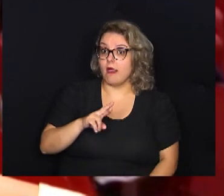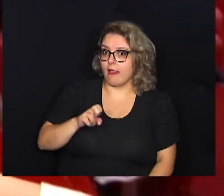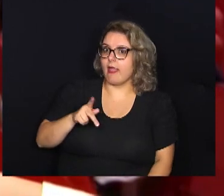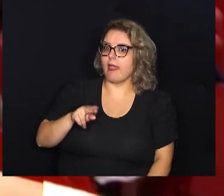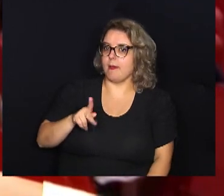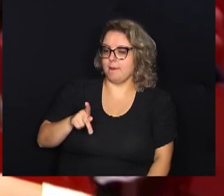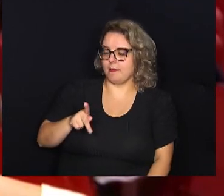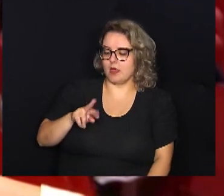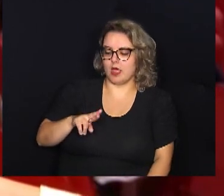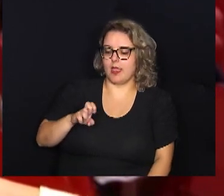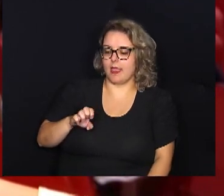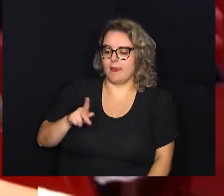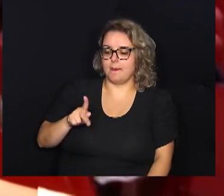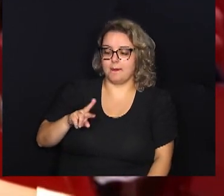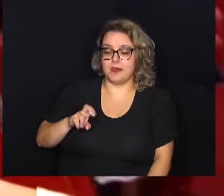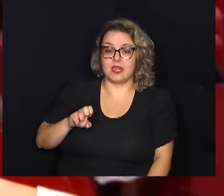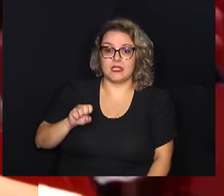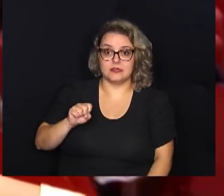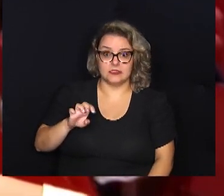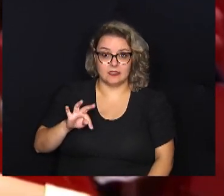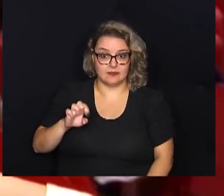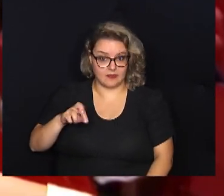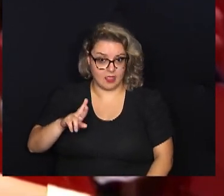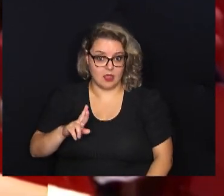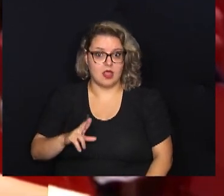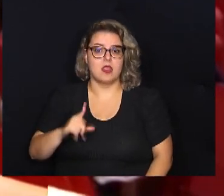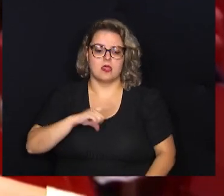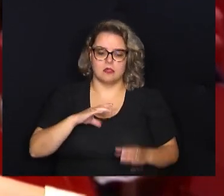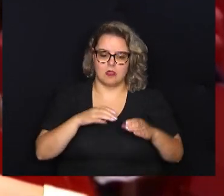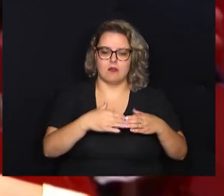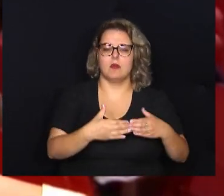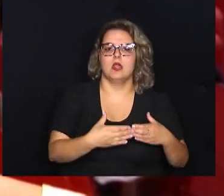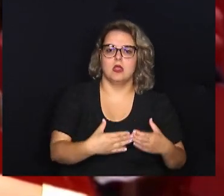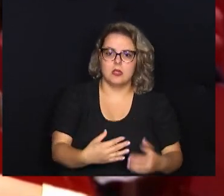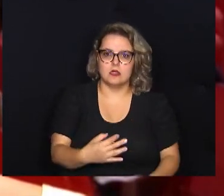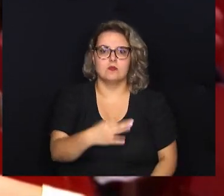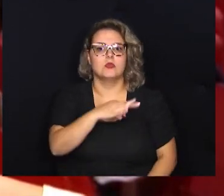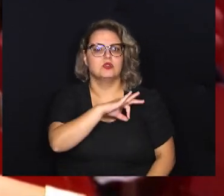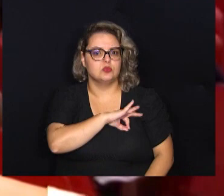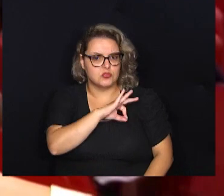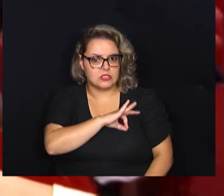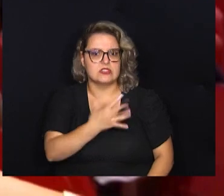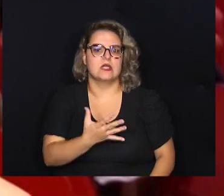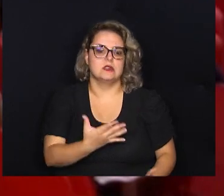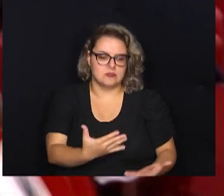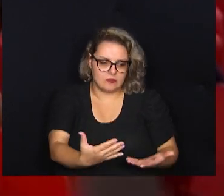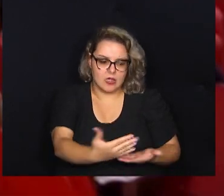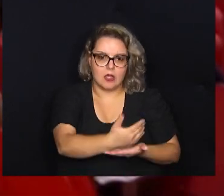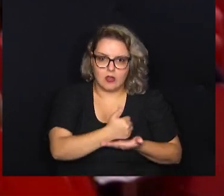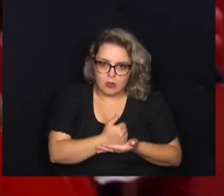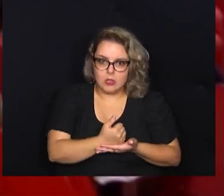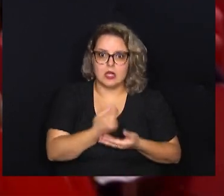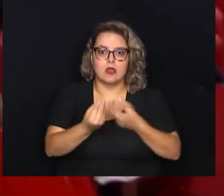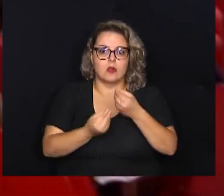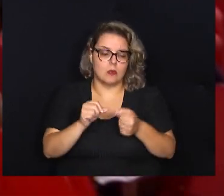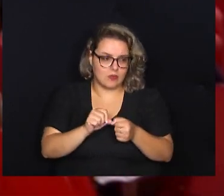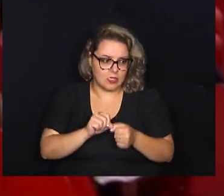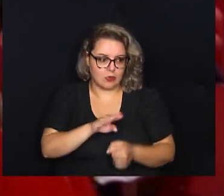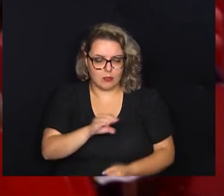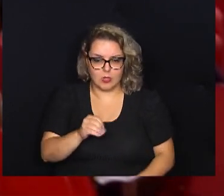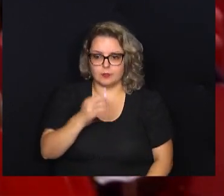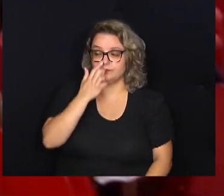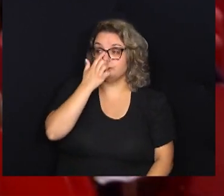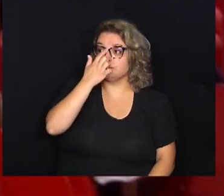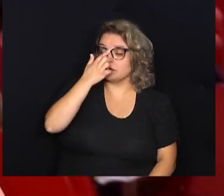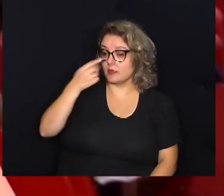para receber na delegacia, para fazer esse acolhimento e para orientar sobre como proceder com o boletim de ocorrência. Segundo o